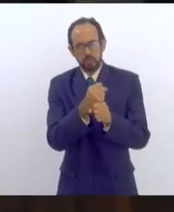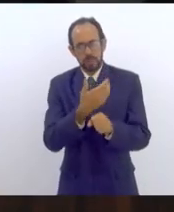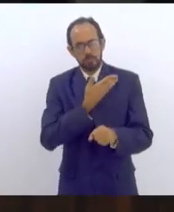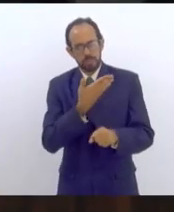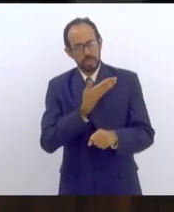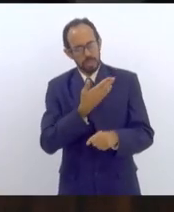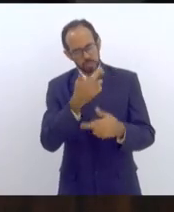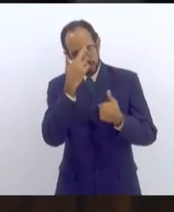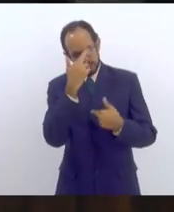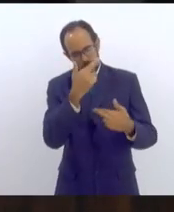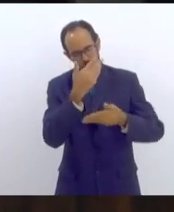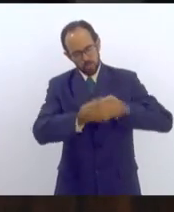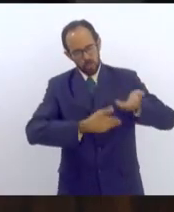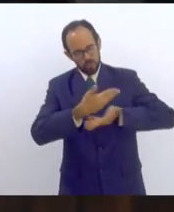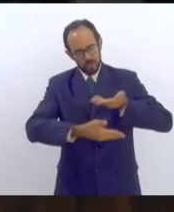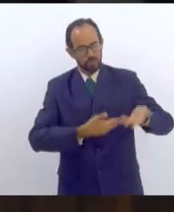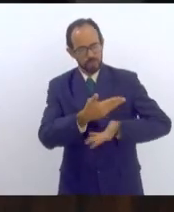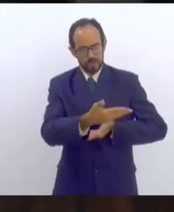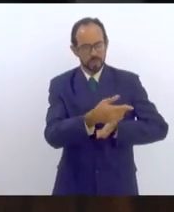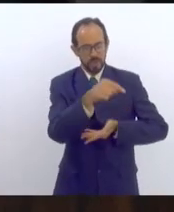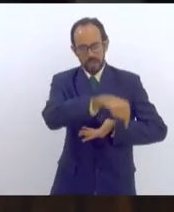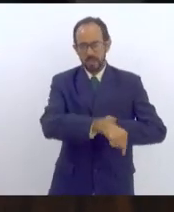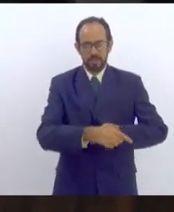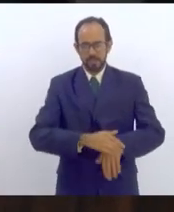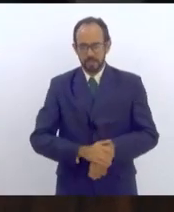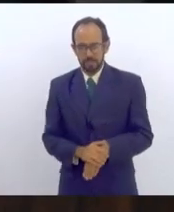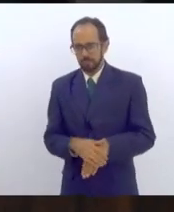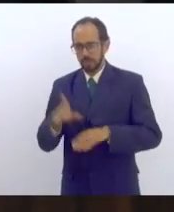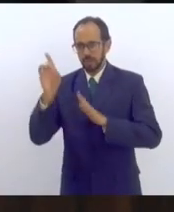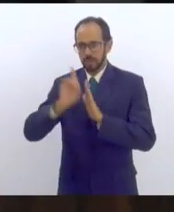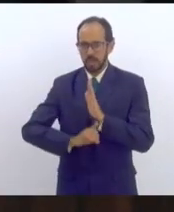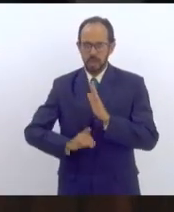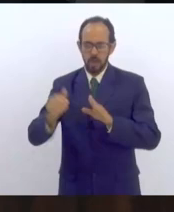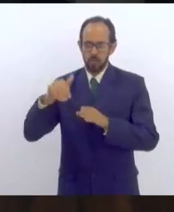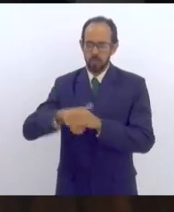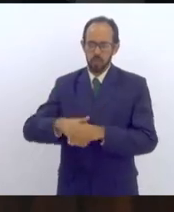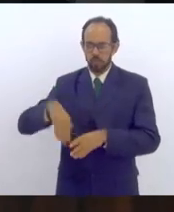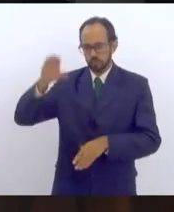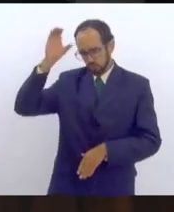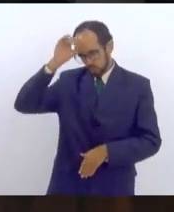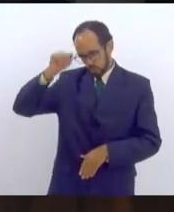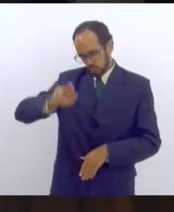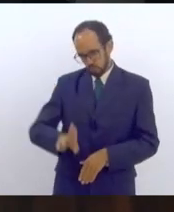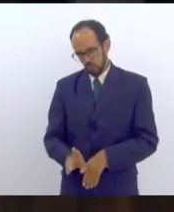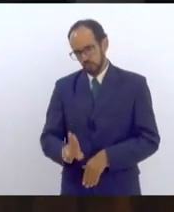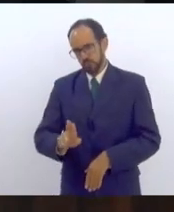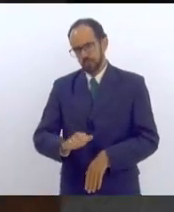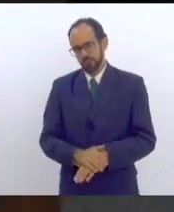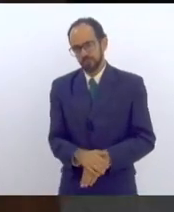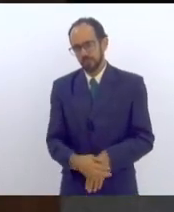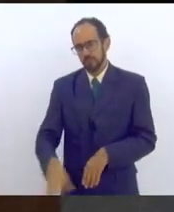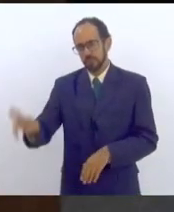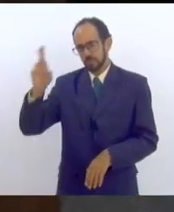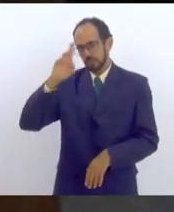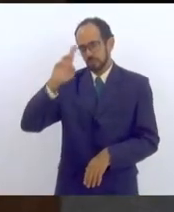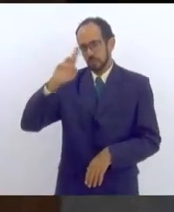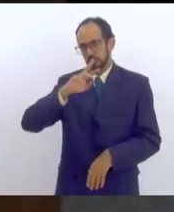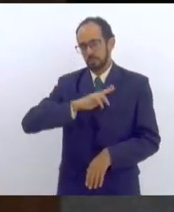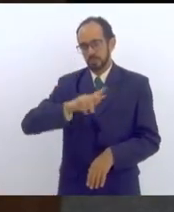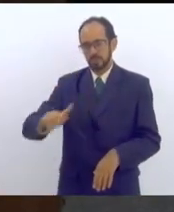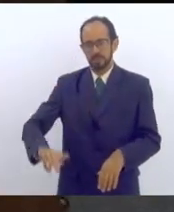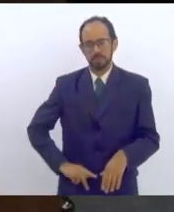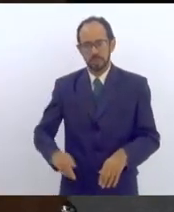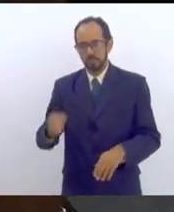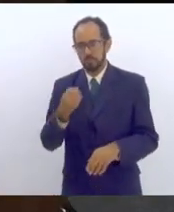respeito e convivência que tenhamos aqui. Para declarar o voto, deputada Tia Ju. Senhor presidente, primeiro boa tarde a todos